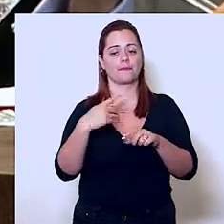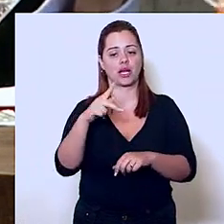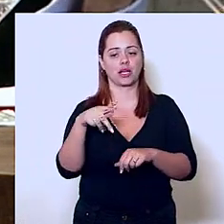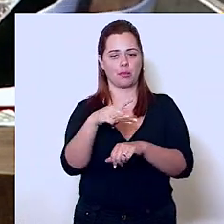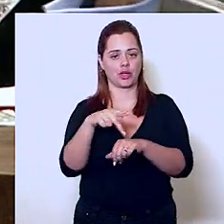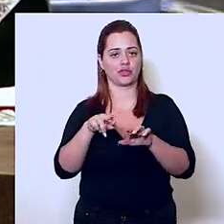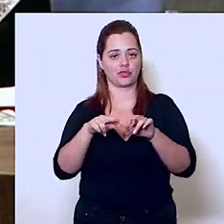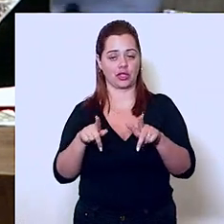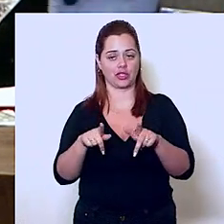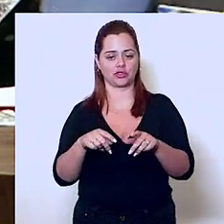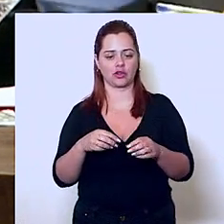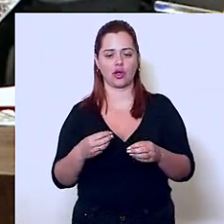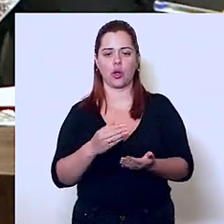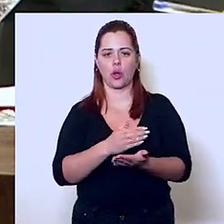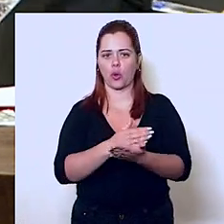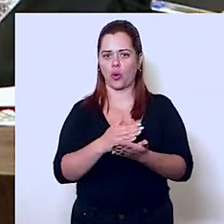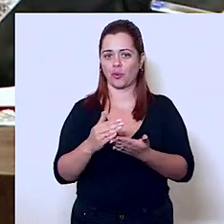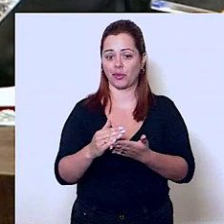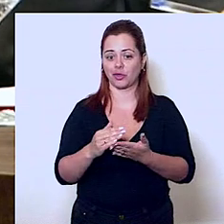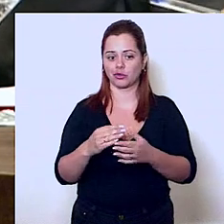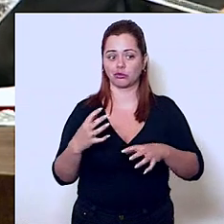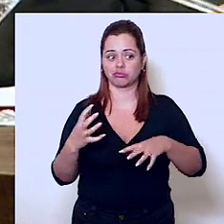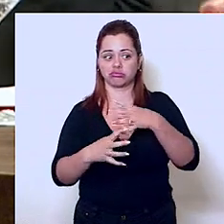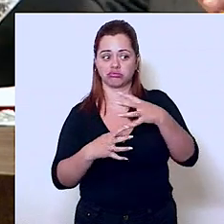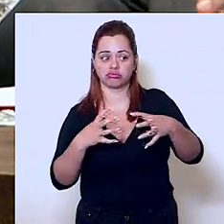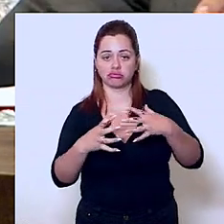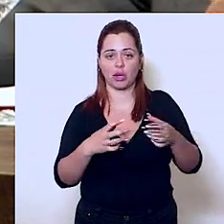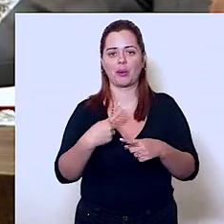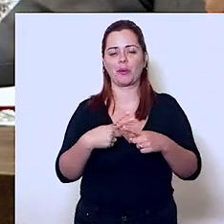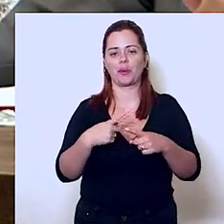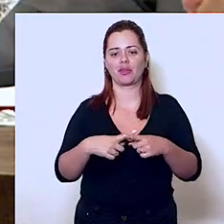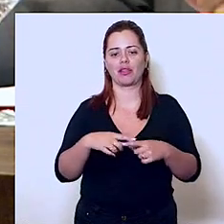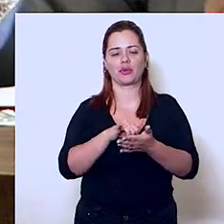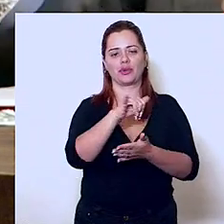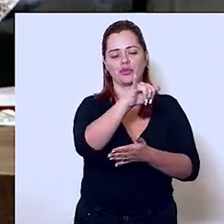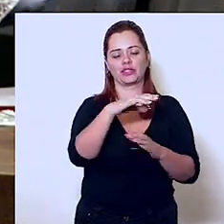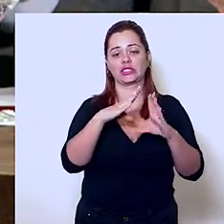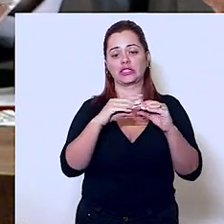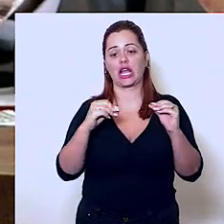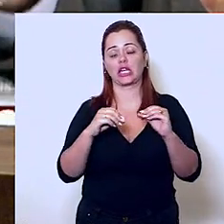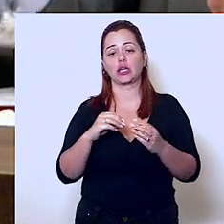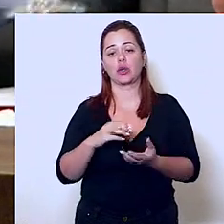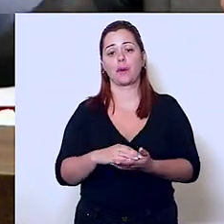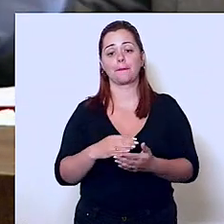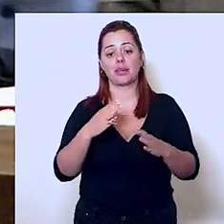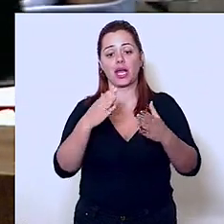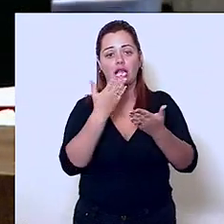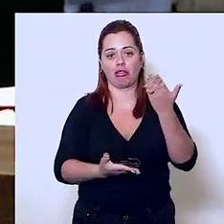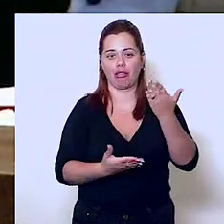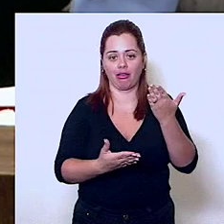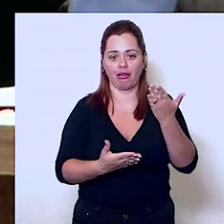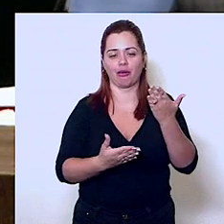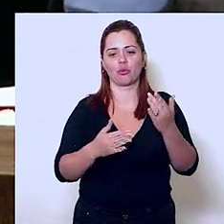atribulada, porque o Caravelle da Cruzeiro do Sul, que nós saímos aqui do aeroporto de Brasília, perdeu uma das turbinas na decolagem.